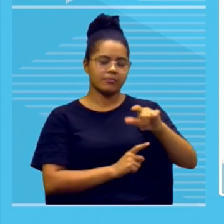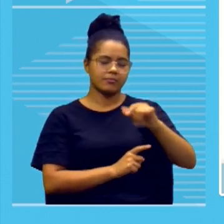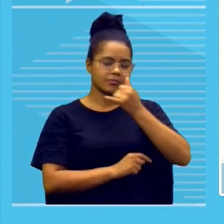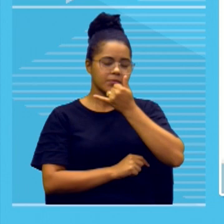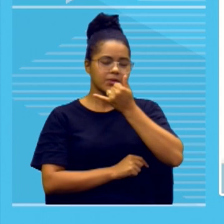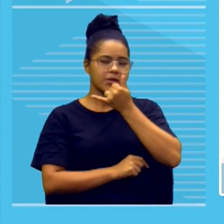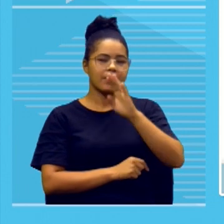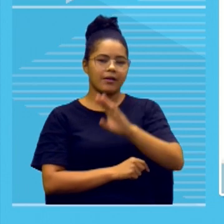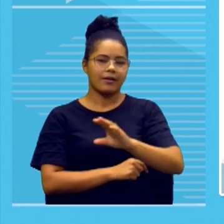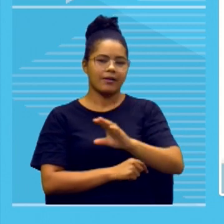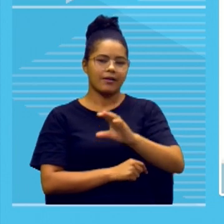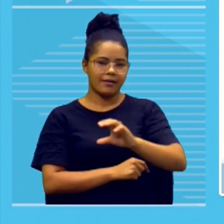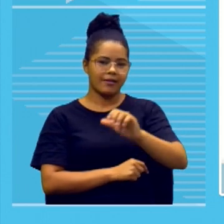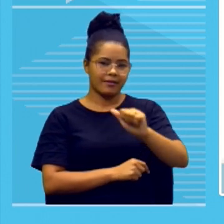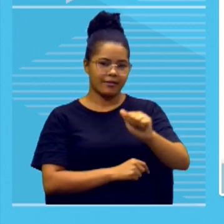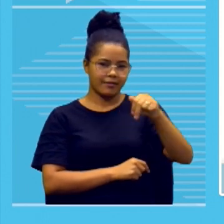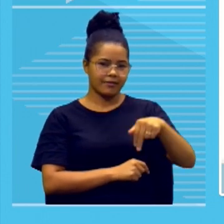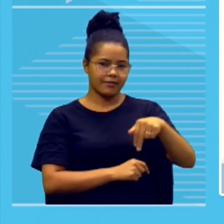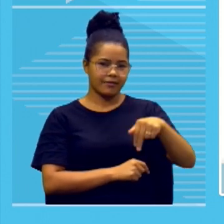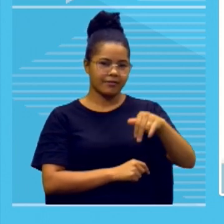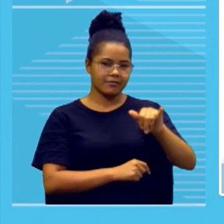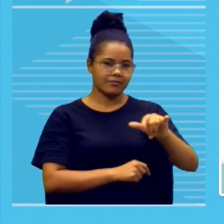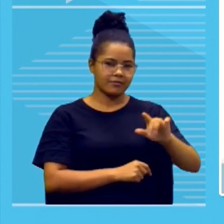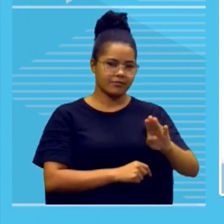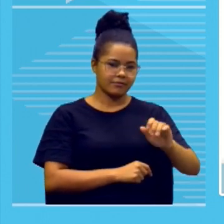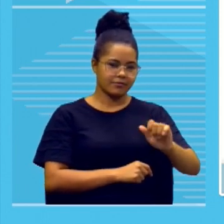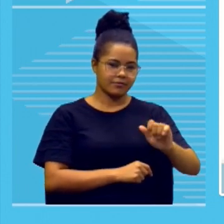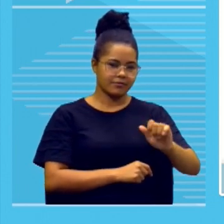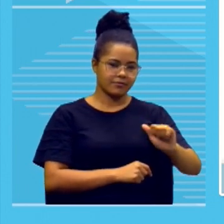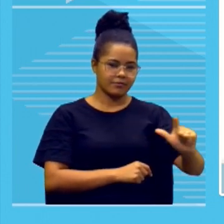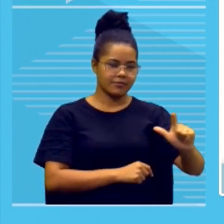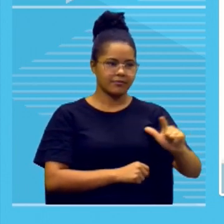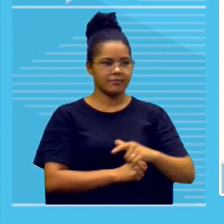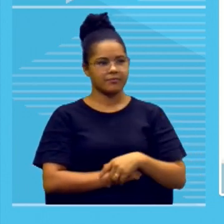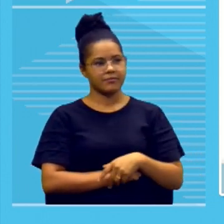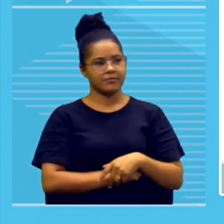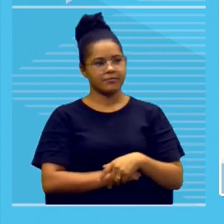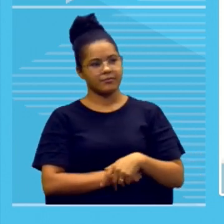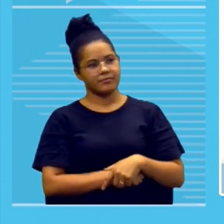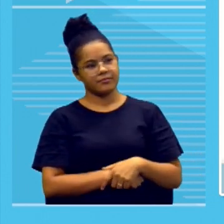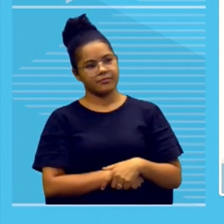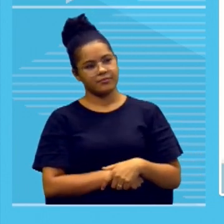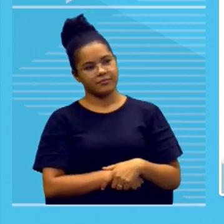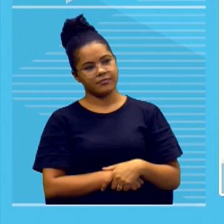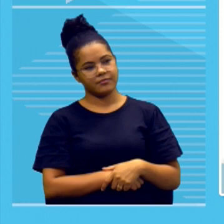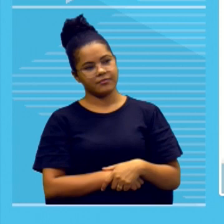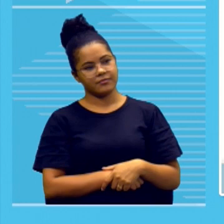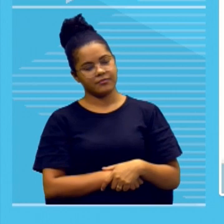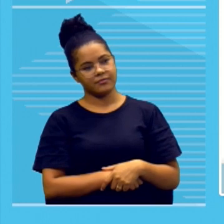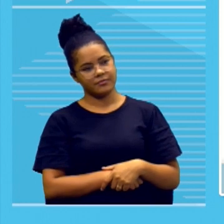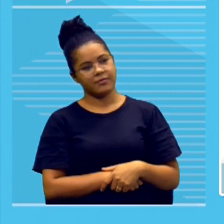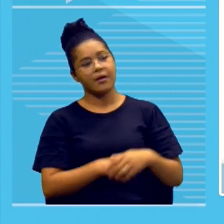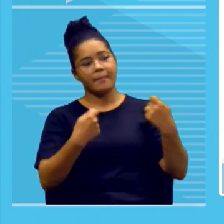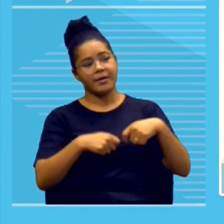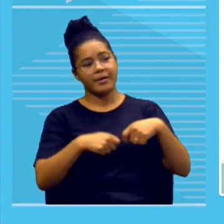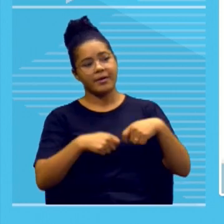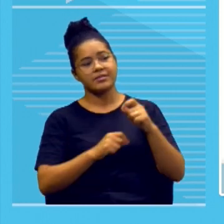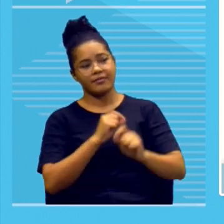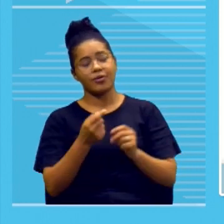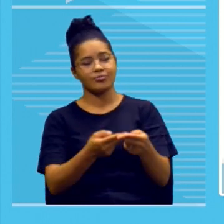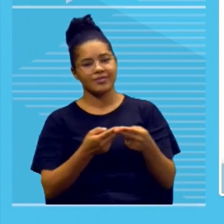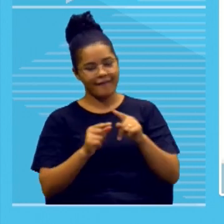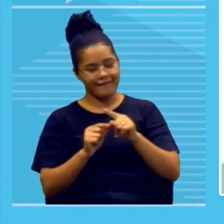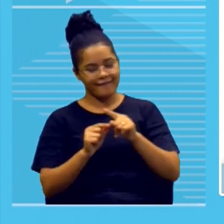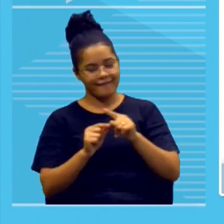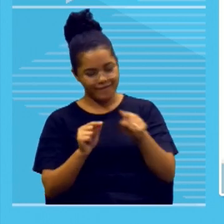canibal, deve-se colocar uma vírgula depois de comer. Vou ali comer, vírgula. Gente.